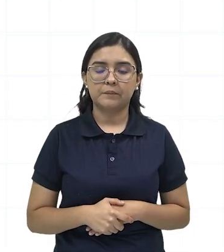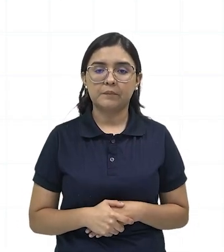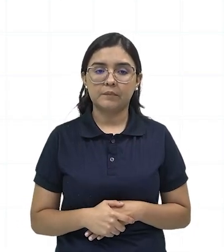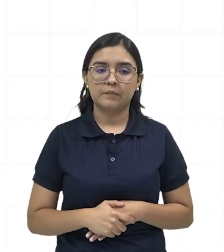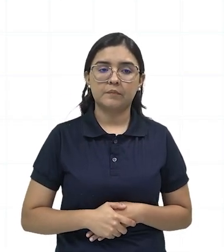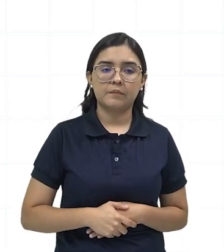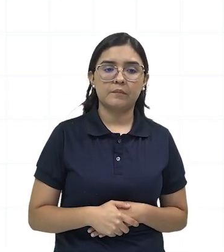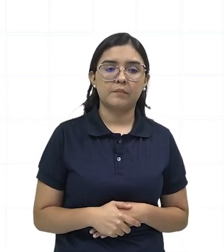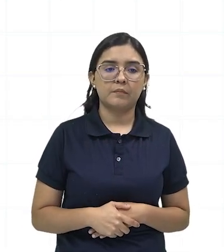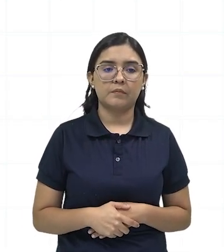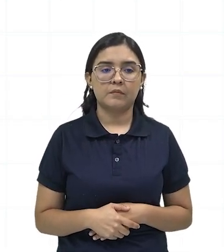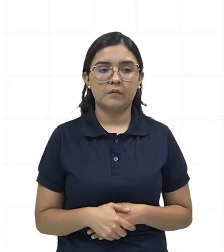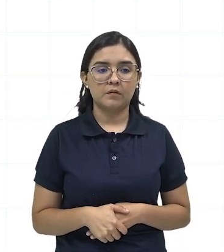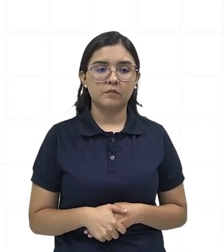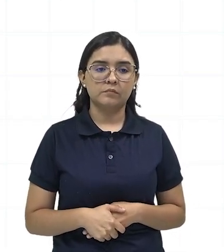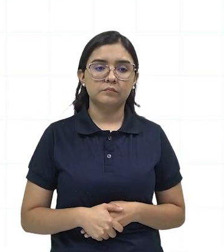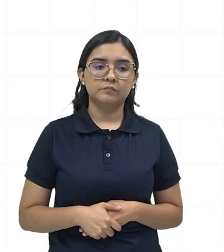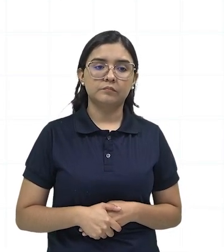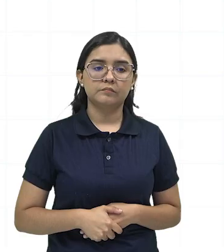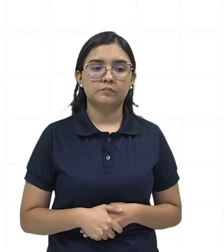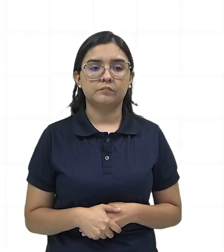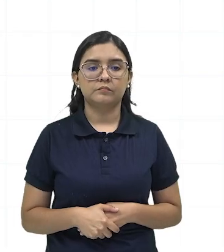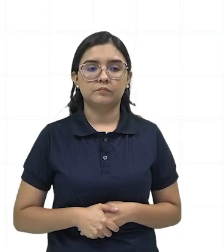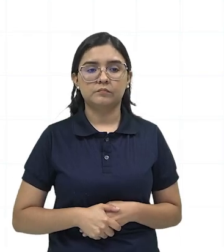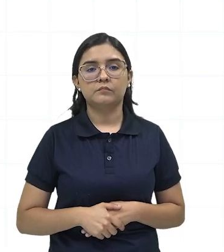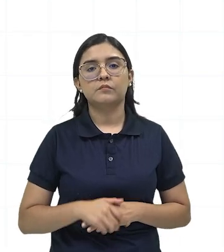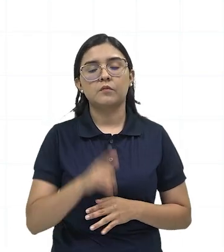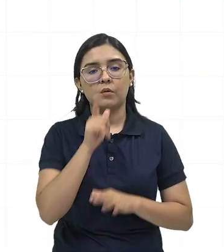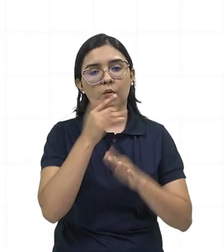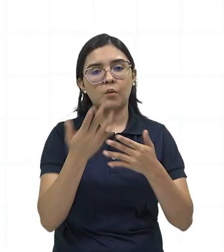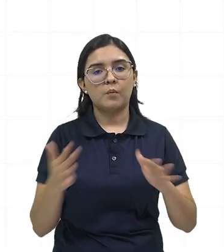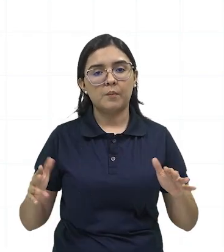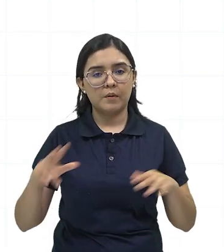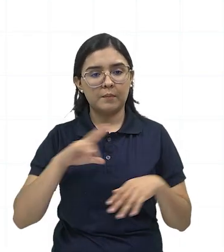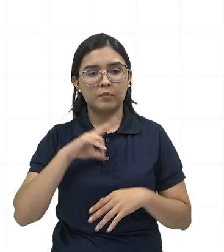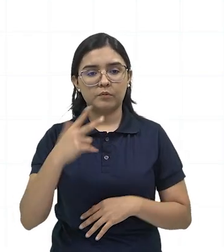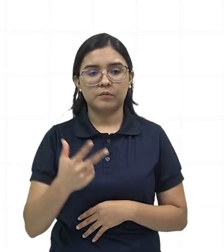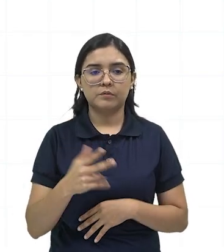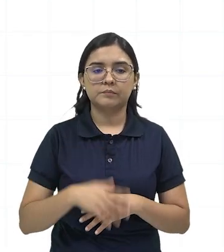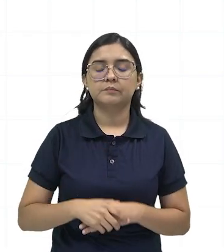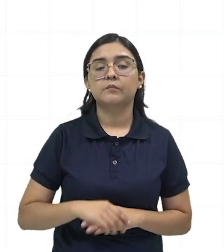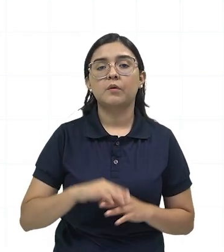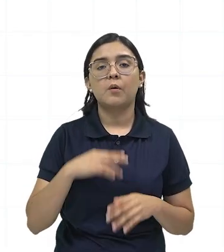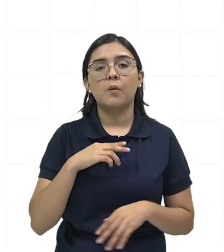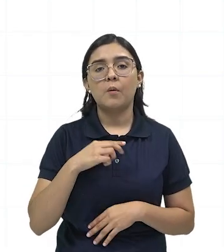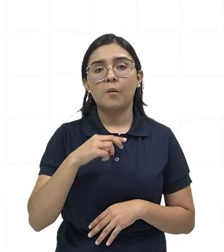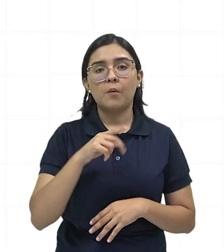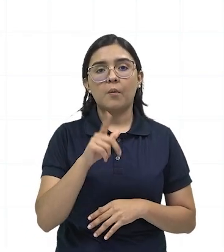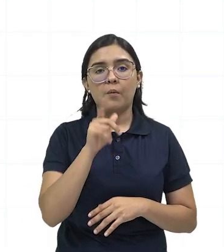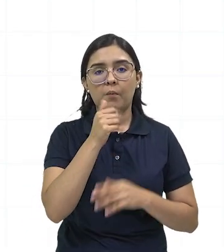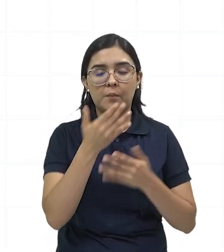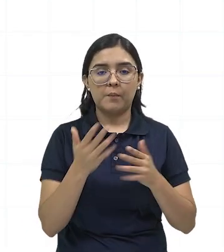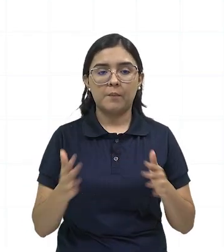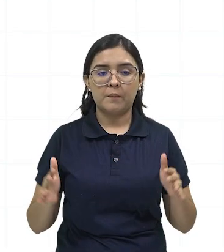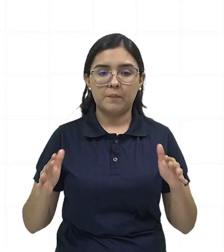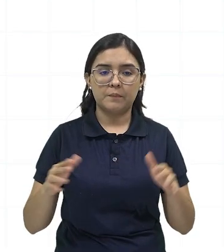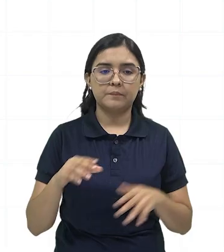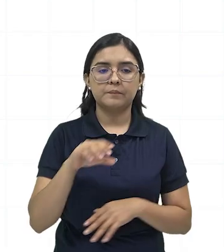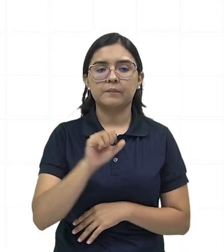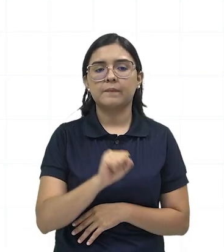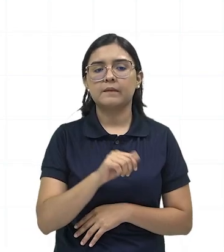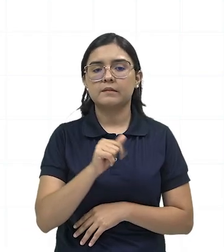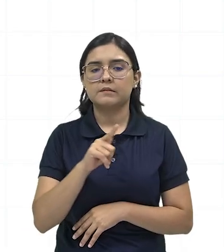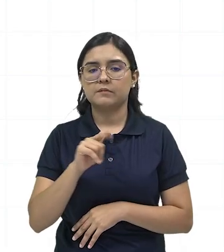Ó, o mar português, ó mar salgado, quanto do teu sal